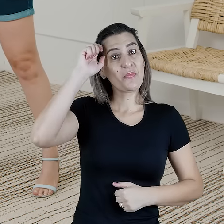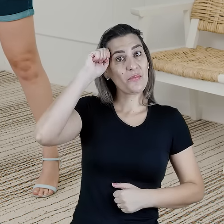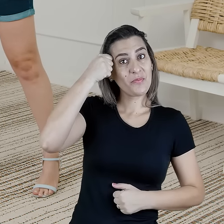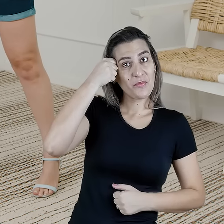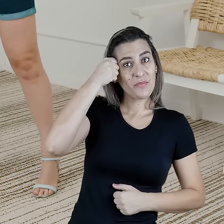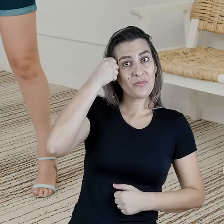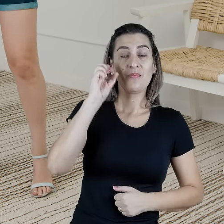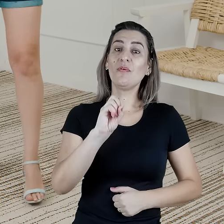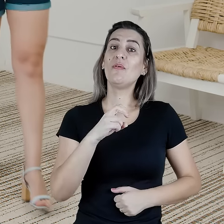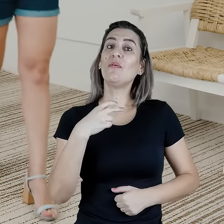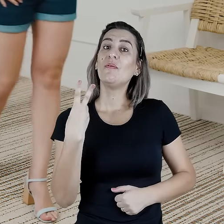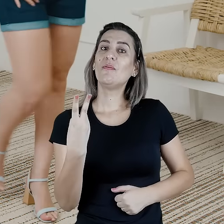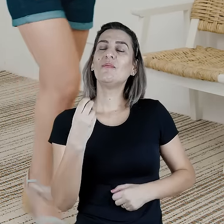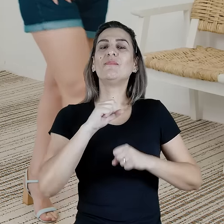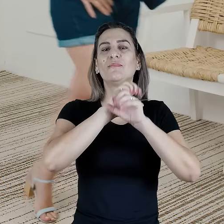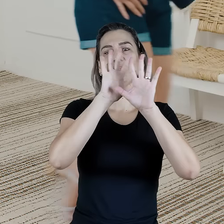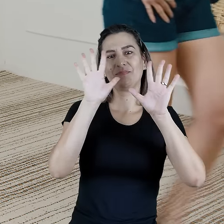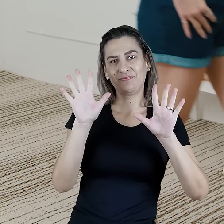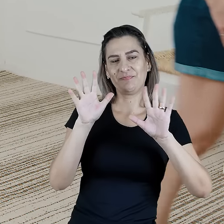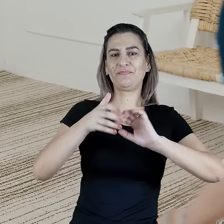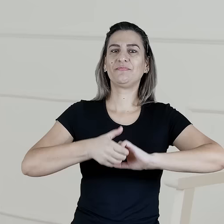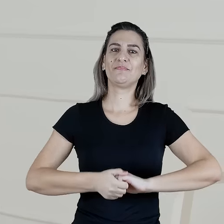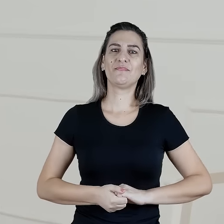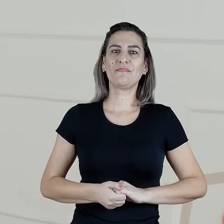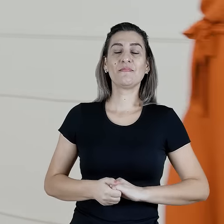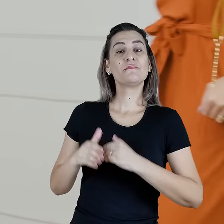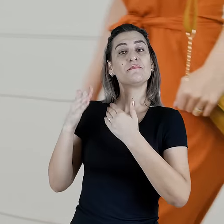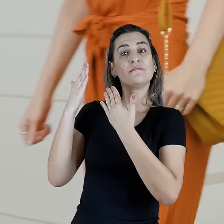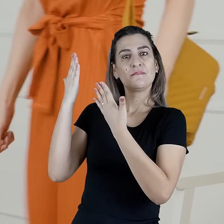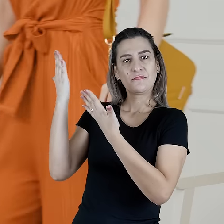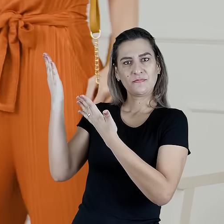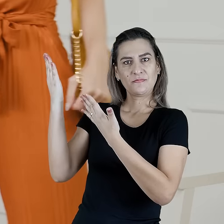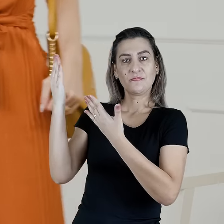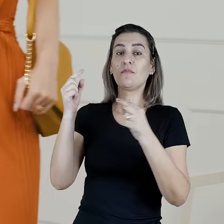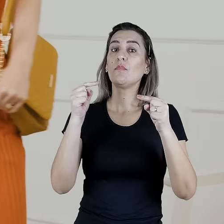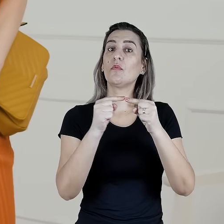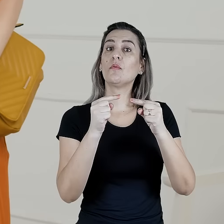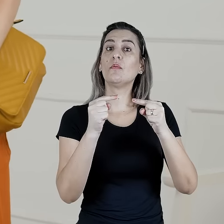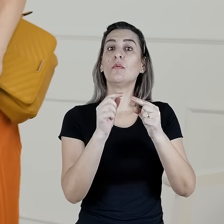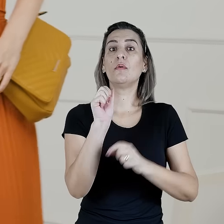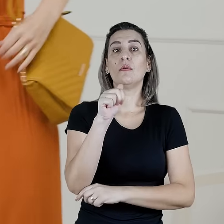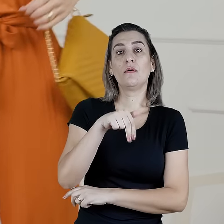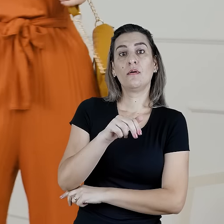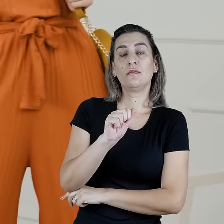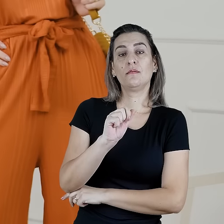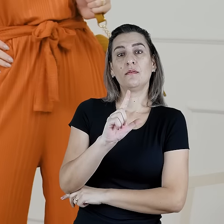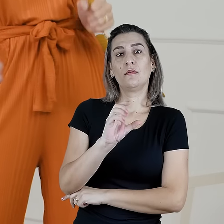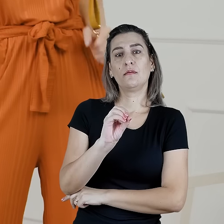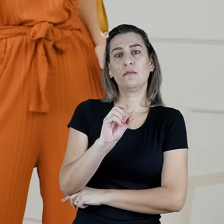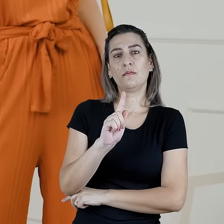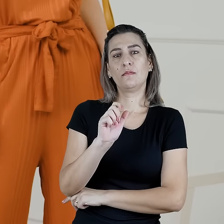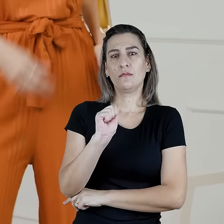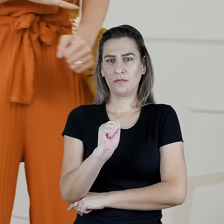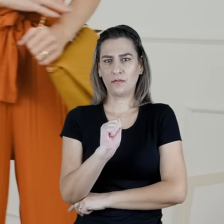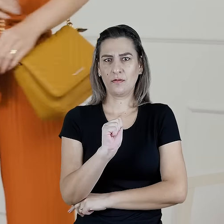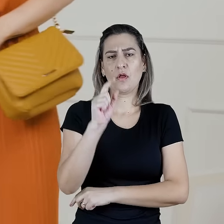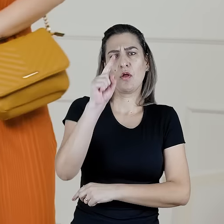substituir tanto uma bolsa preta como uma clara. Nesse look, fiz uma combinação análoga das cores vizinhas no